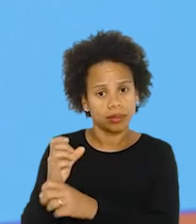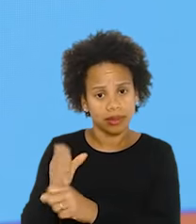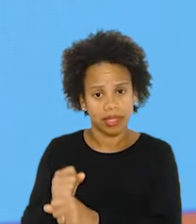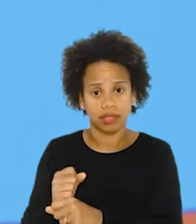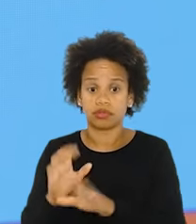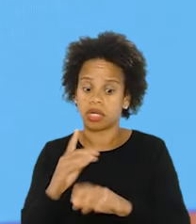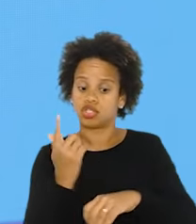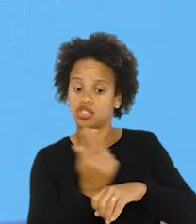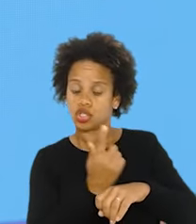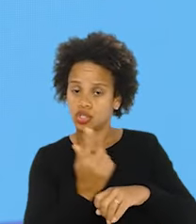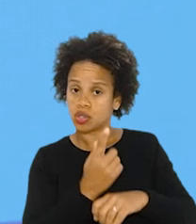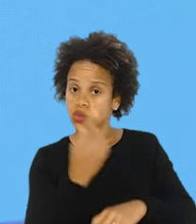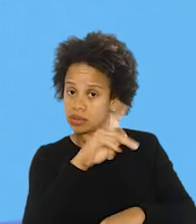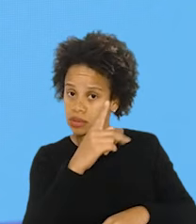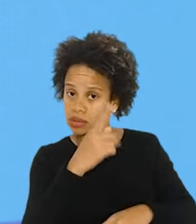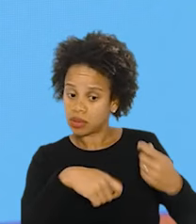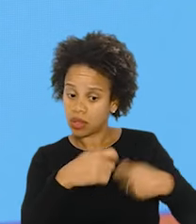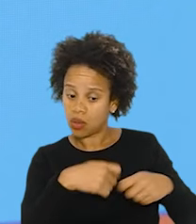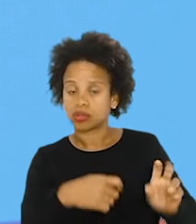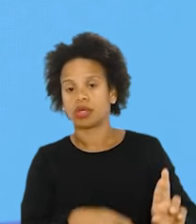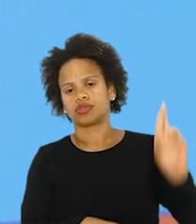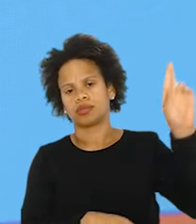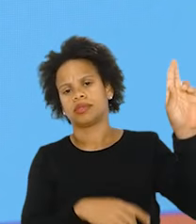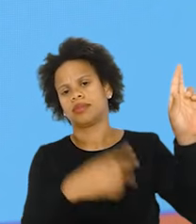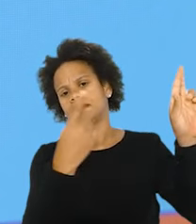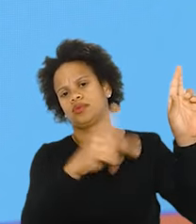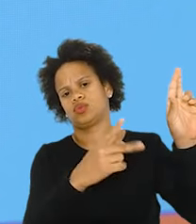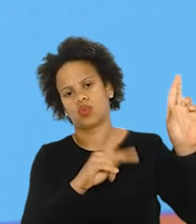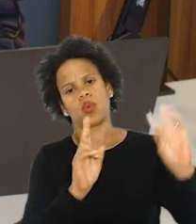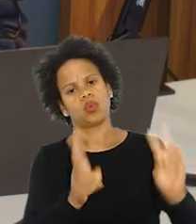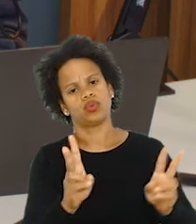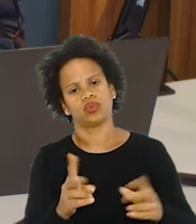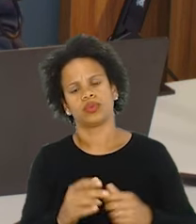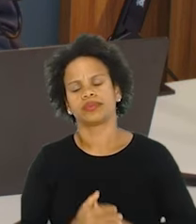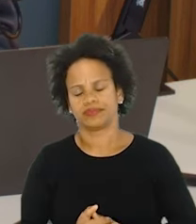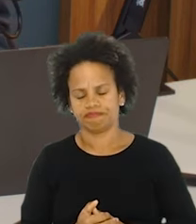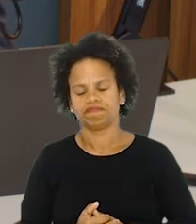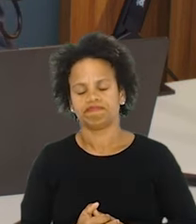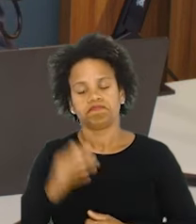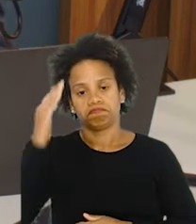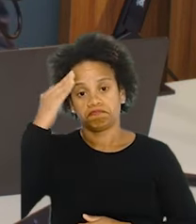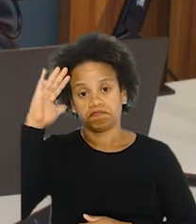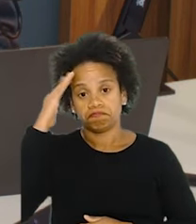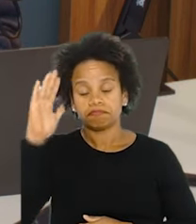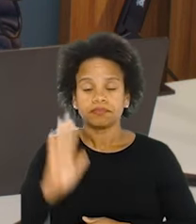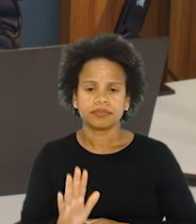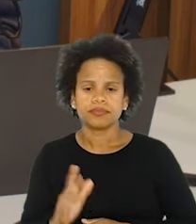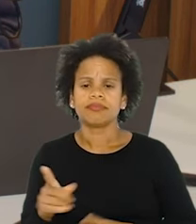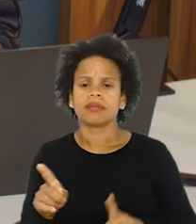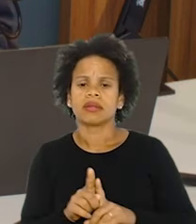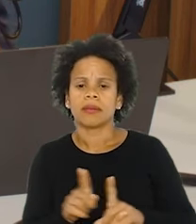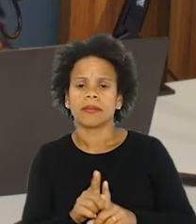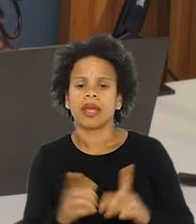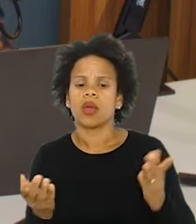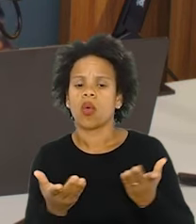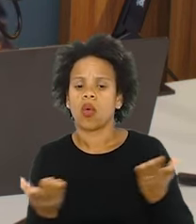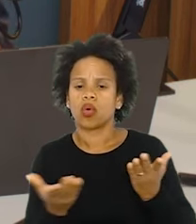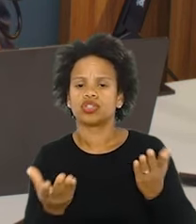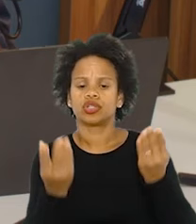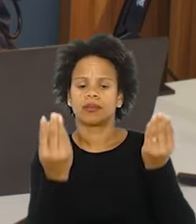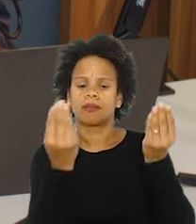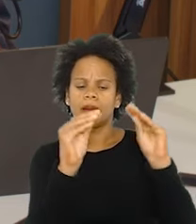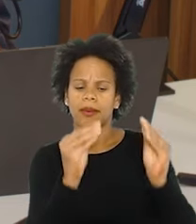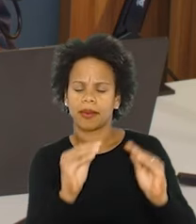financeira a gestão do seu negócio continua sendo responsabilidade do dono compreendi e nessa declaração que nós estamos apresentando hoje